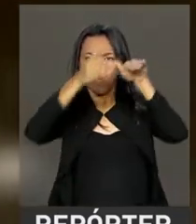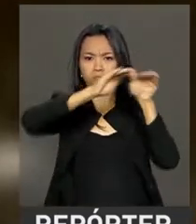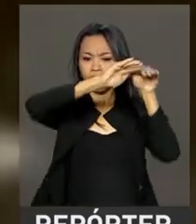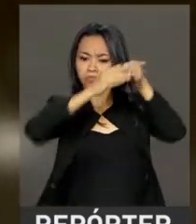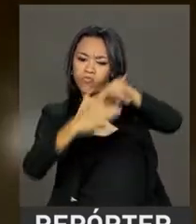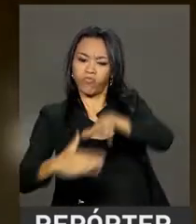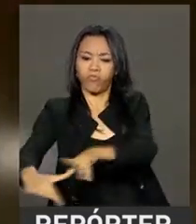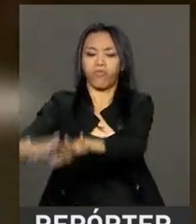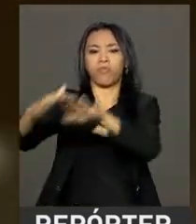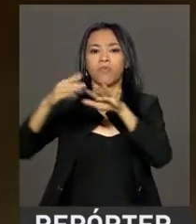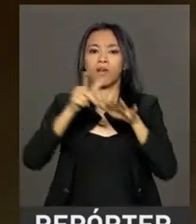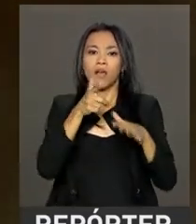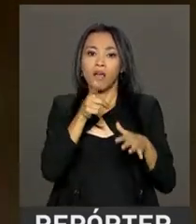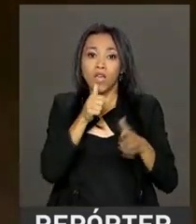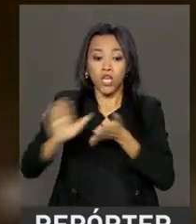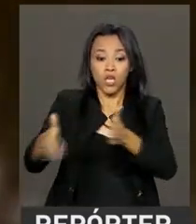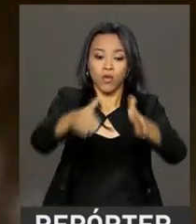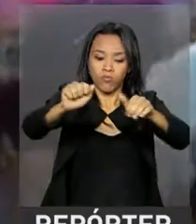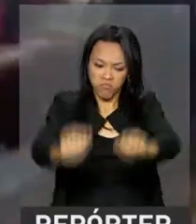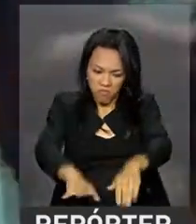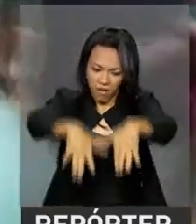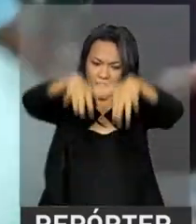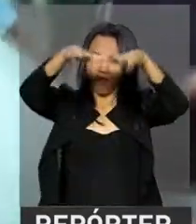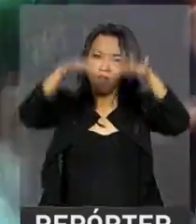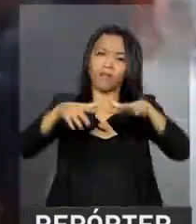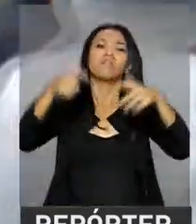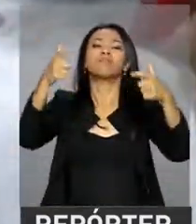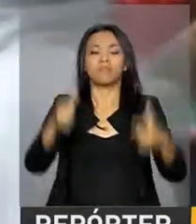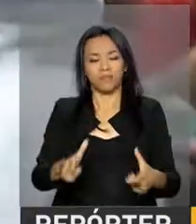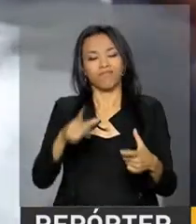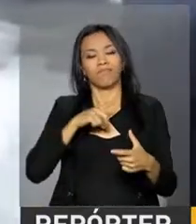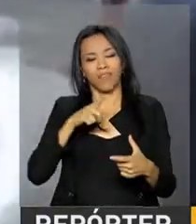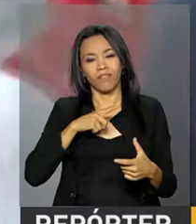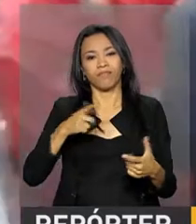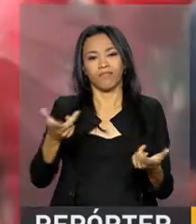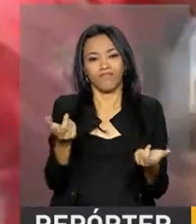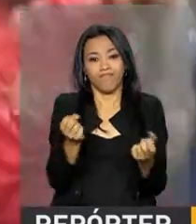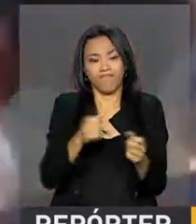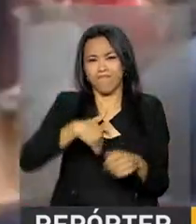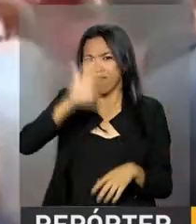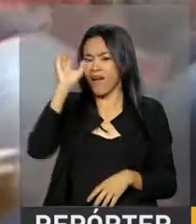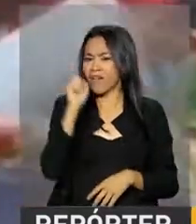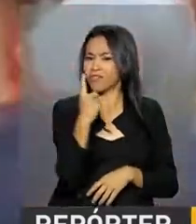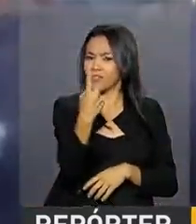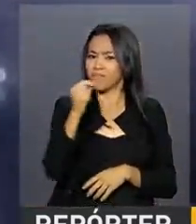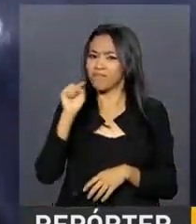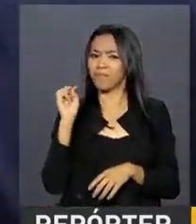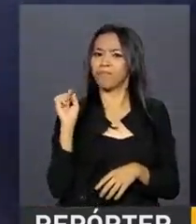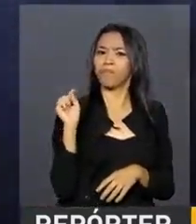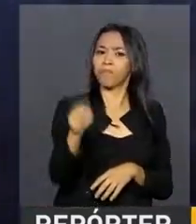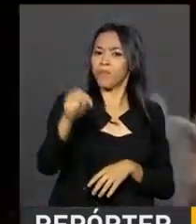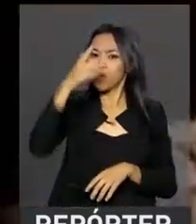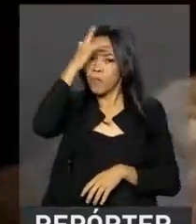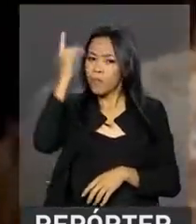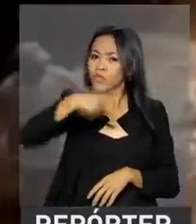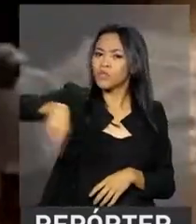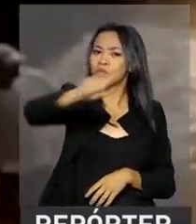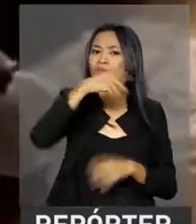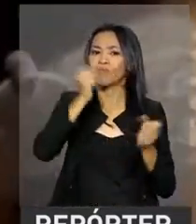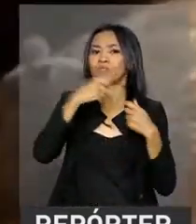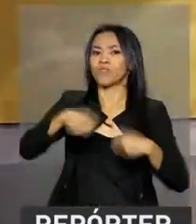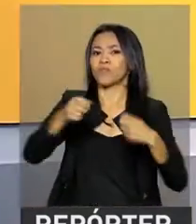dos níveis dos rios e alagamentos em maceió e no interior do estado mais de mil pessoas tiveram que deixar suas